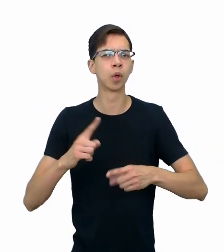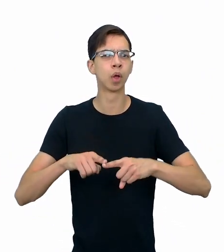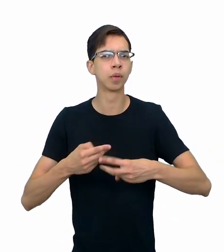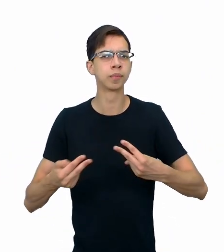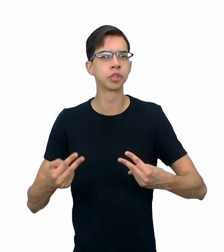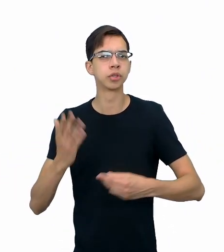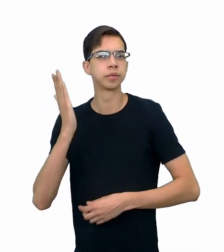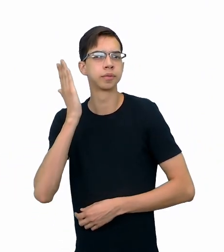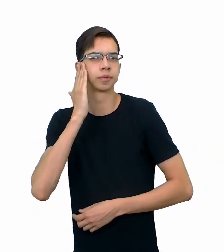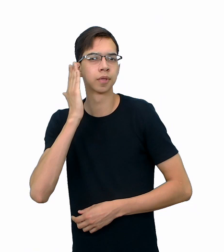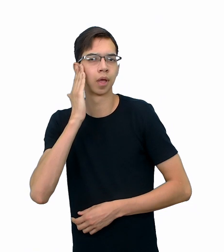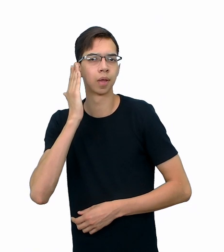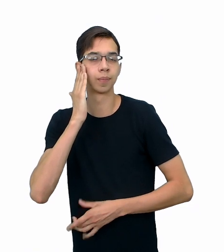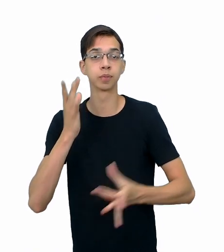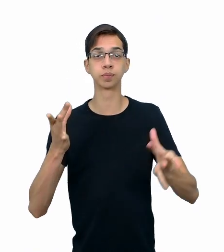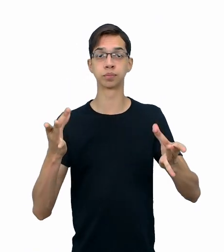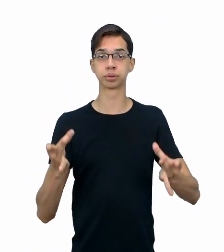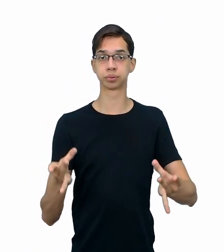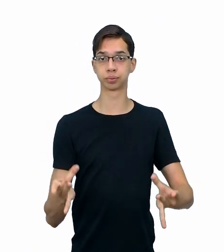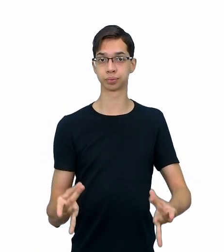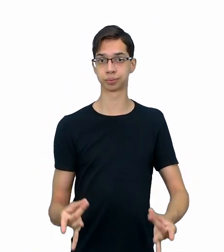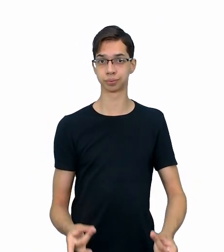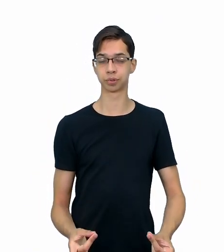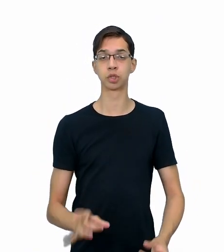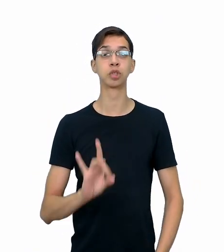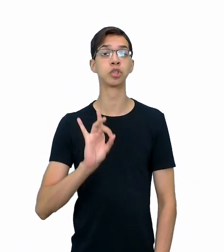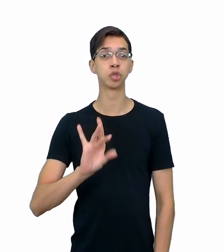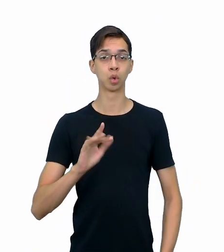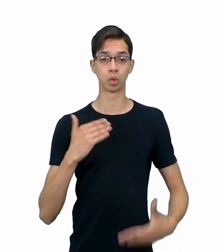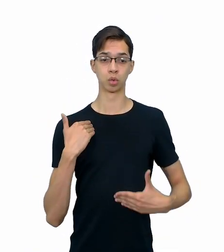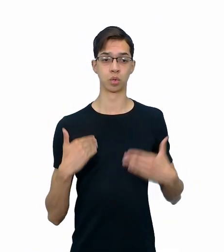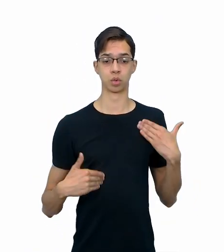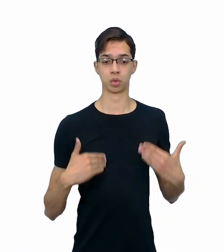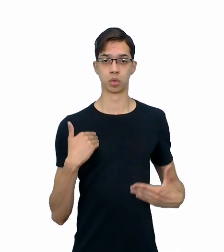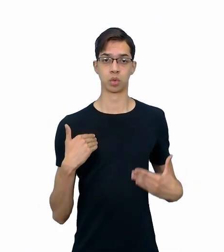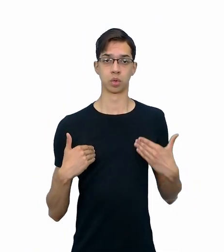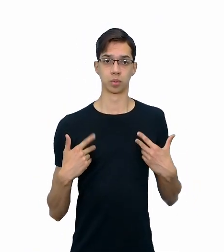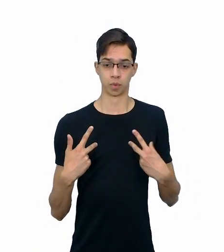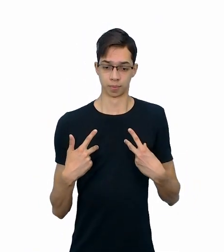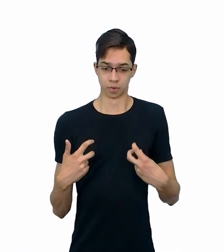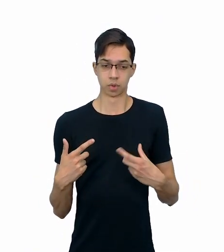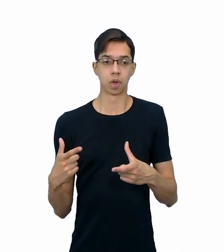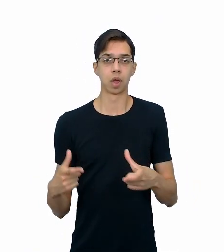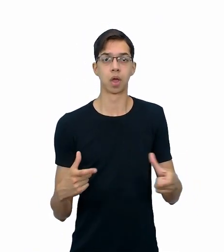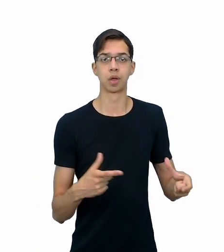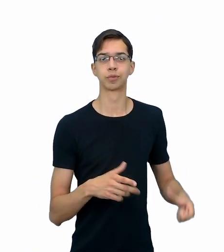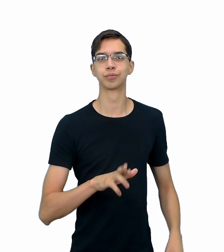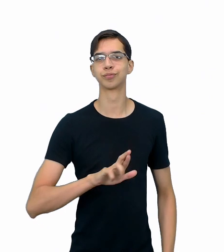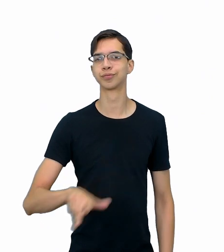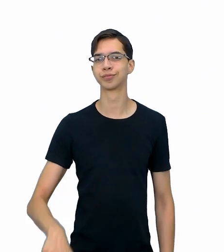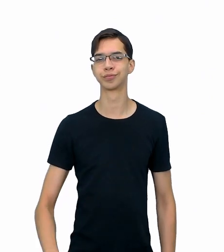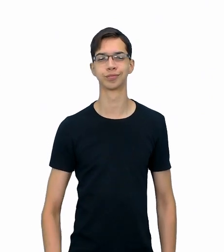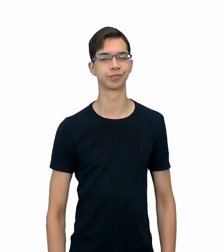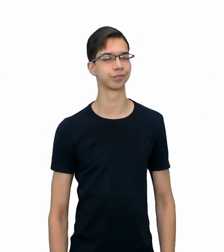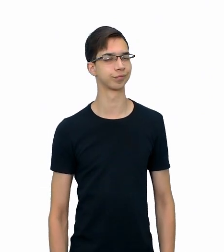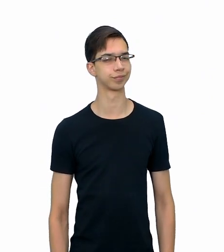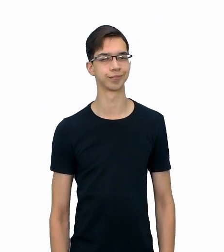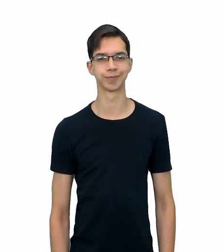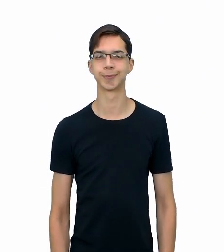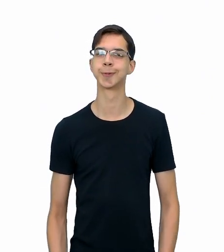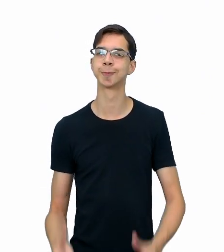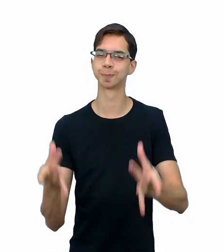precisa, não levando em conta apenas o seu próprio corpo. O mesmo se dá com a relação